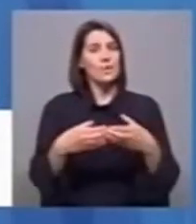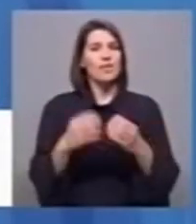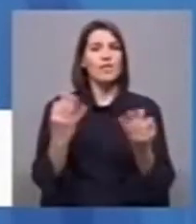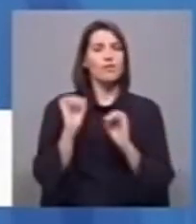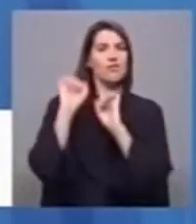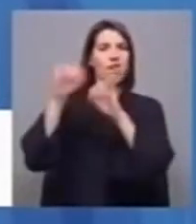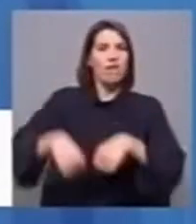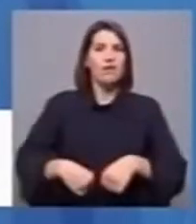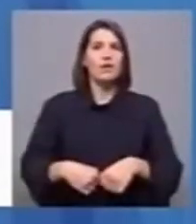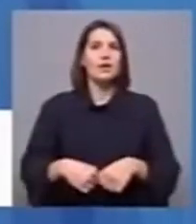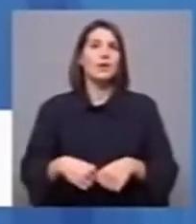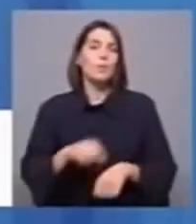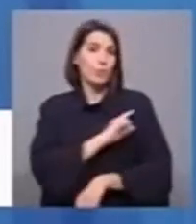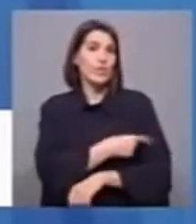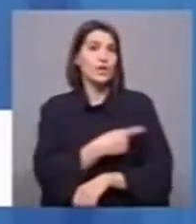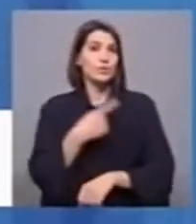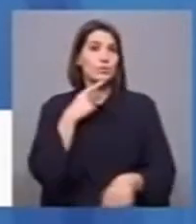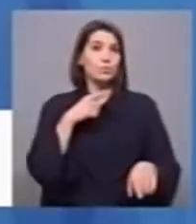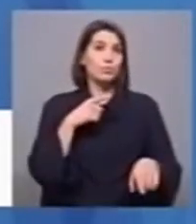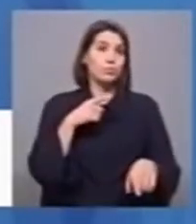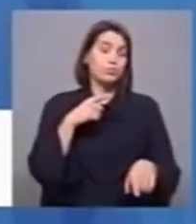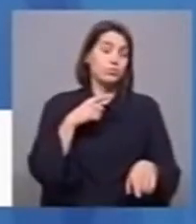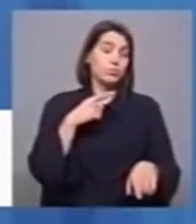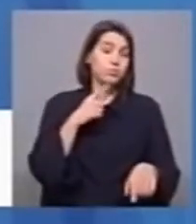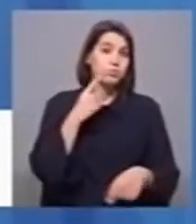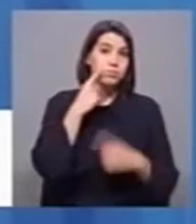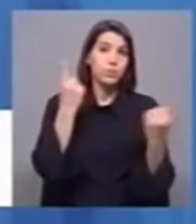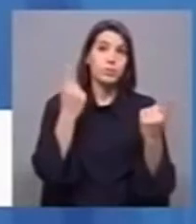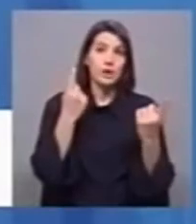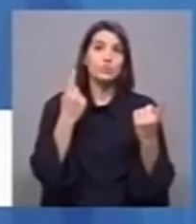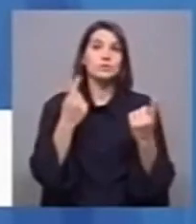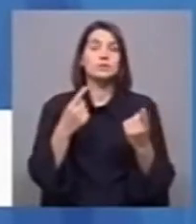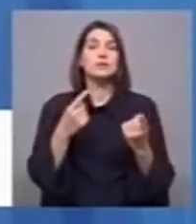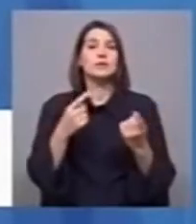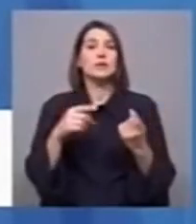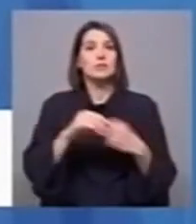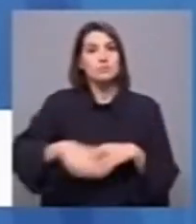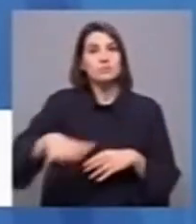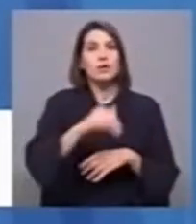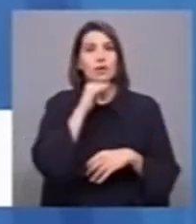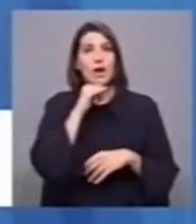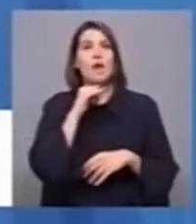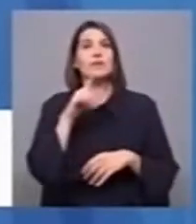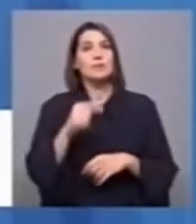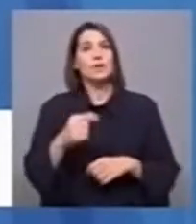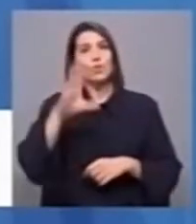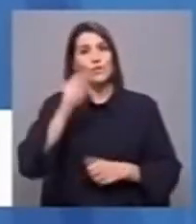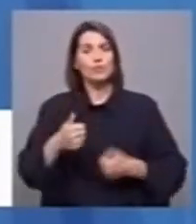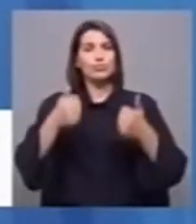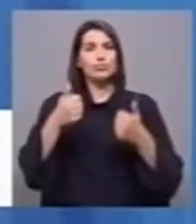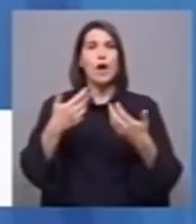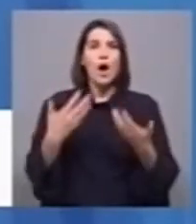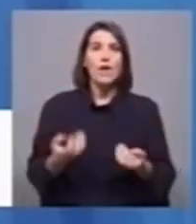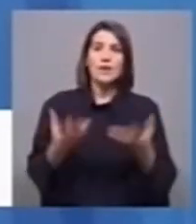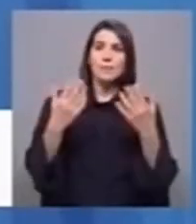torturada Pelos poderes públicos central e local seja agora assunto Nacional tenha tido enfim esta